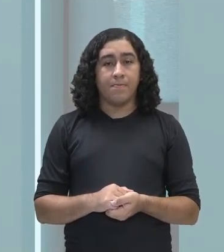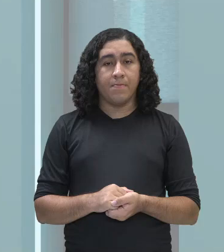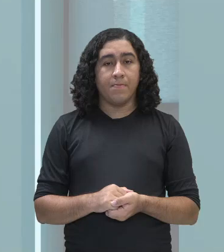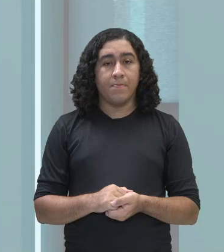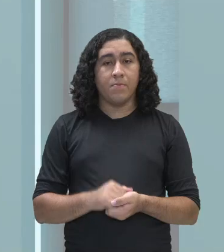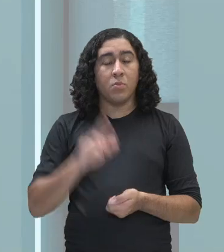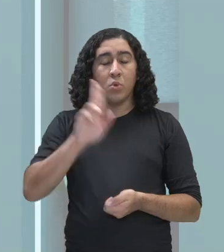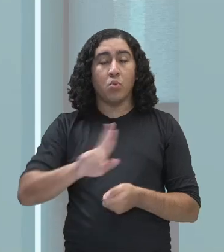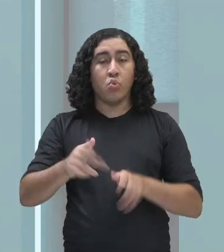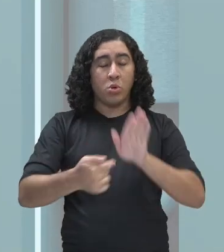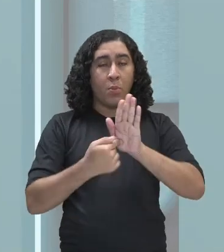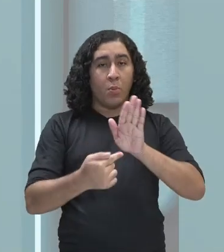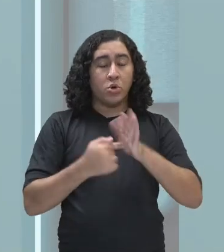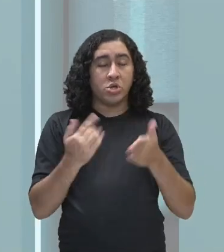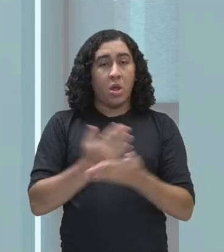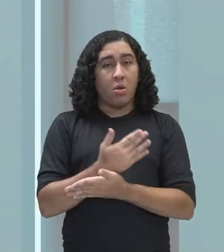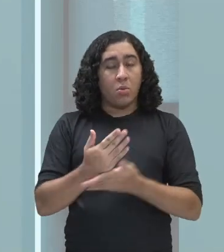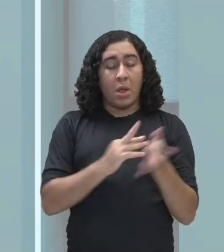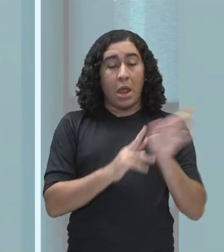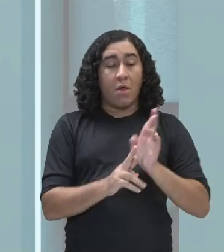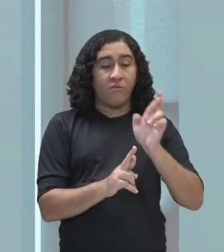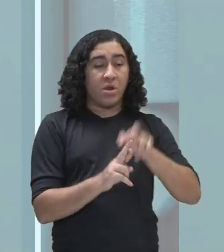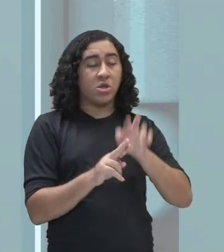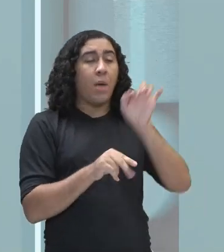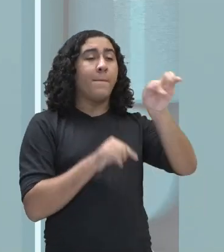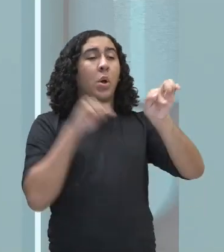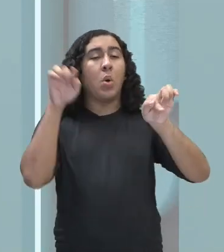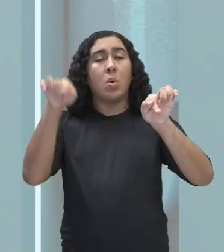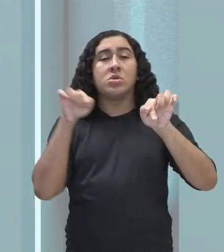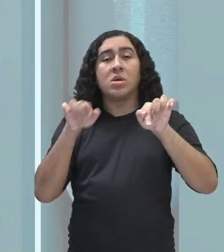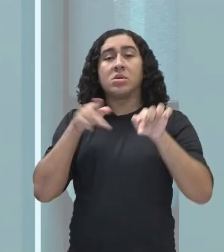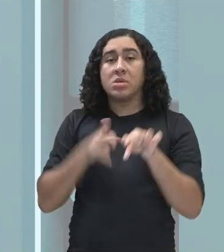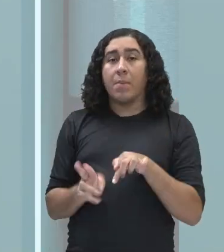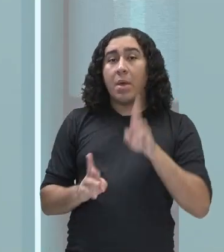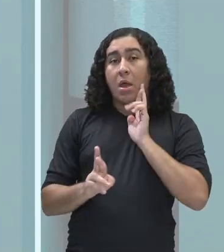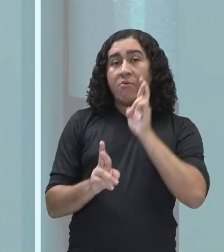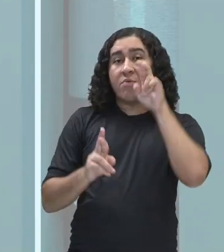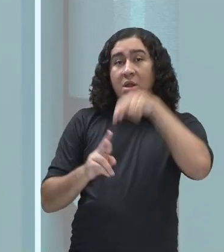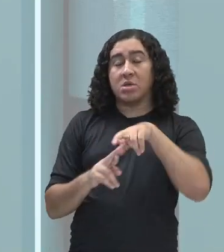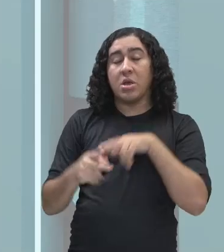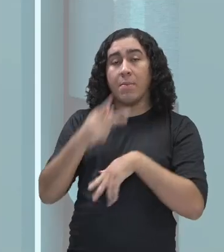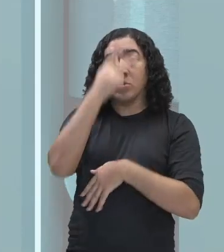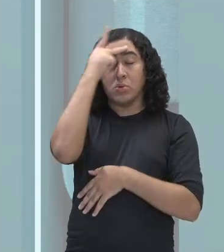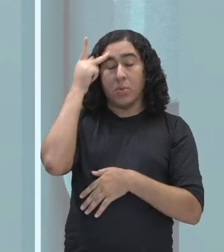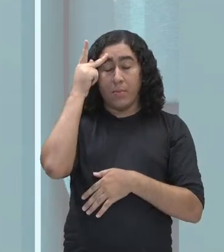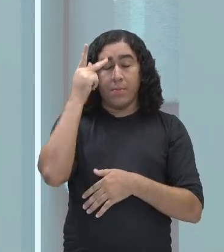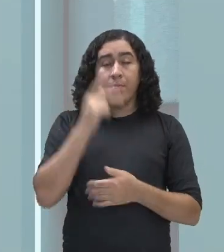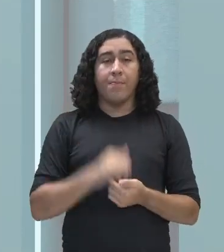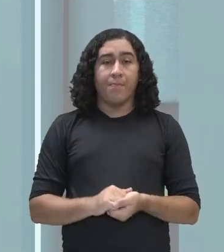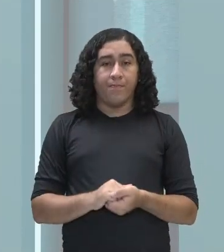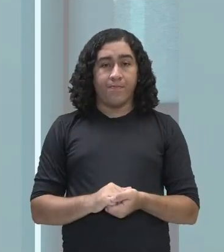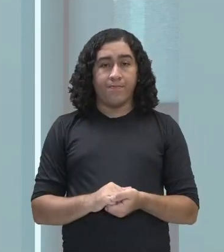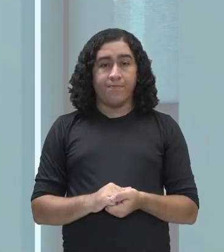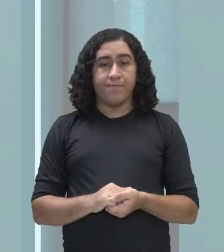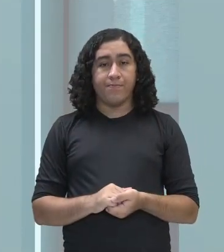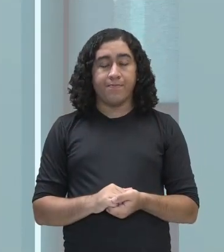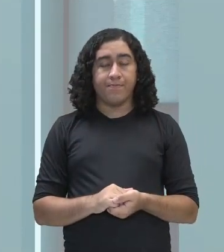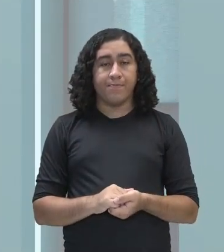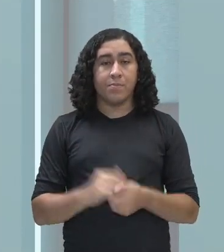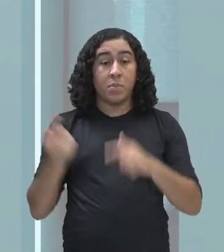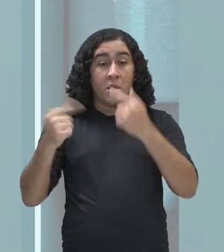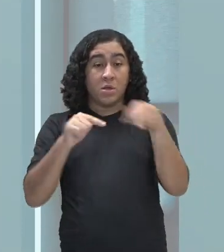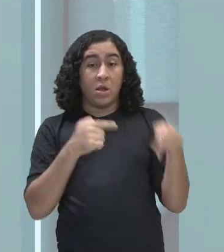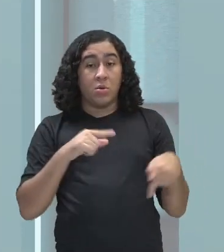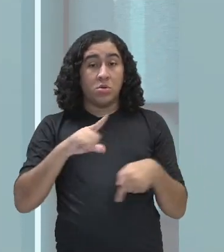para demonstrar, para apontar algo sempre relacionado aí ao falante. Bom, nesse diálogo nós temos algumas situações de